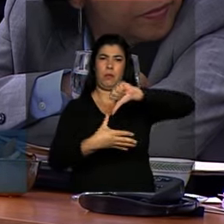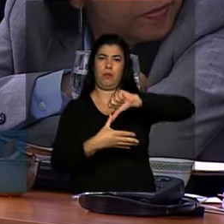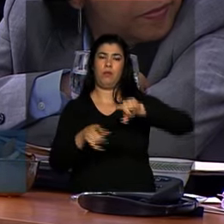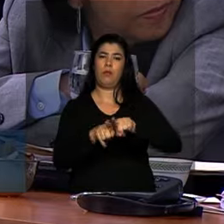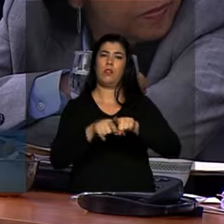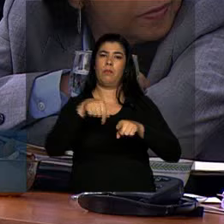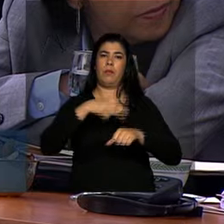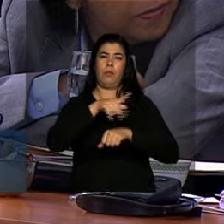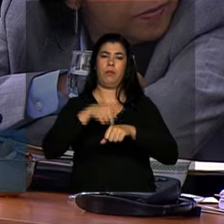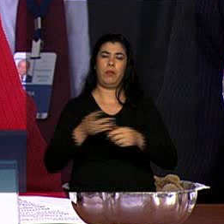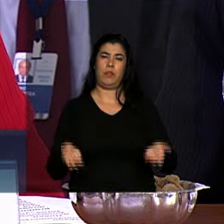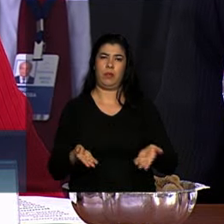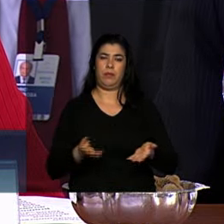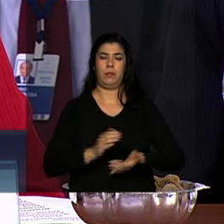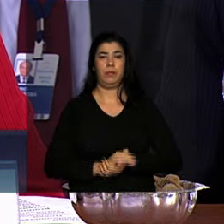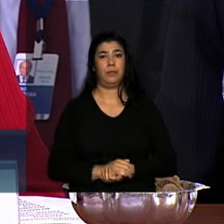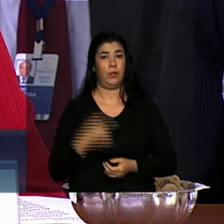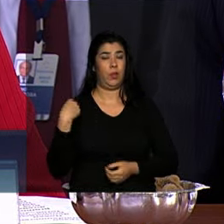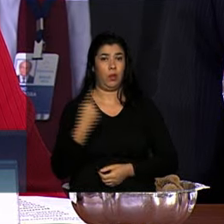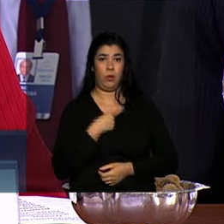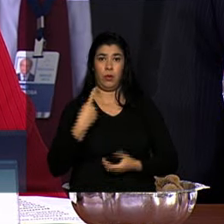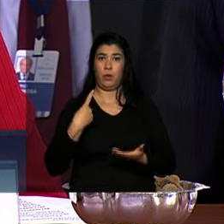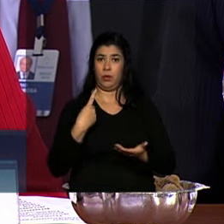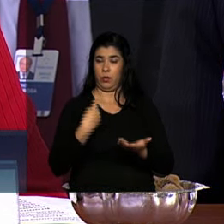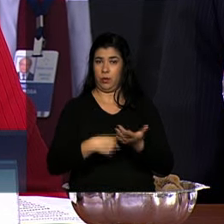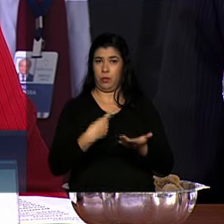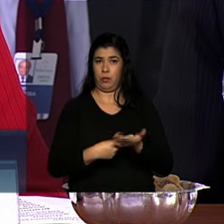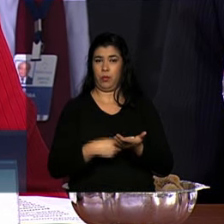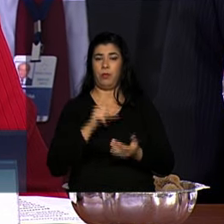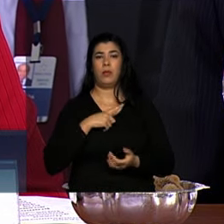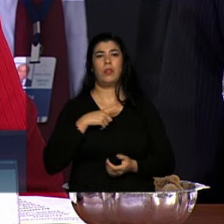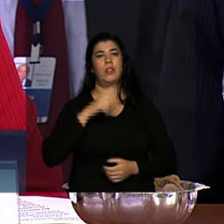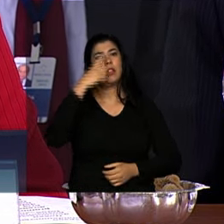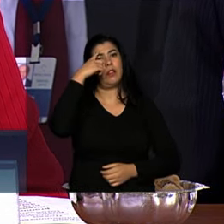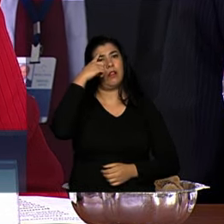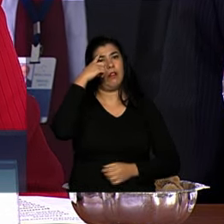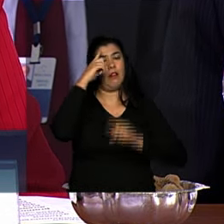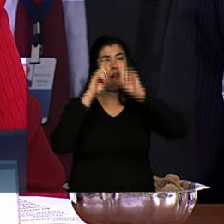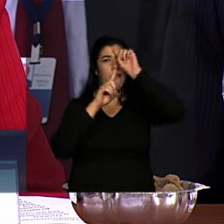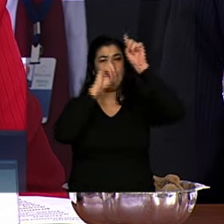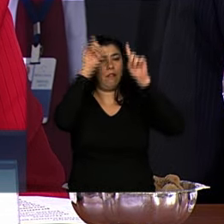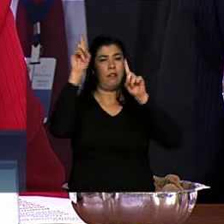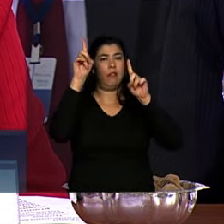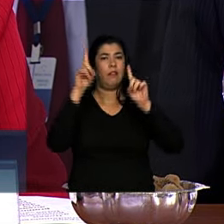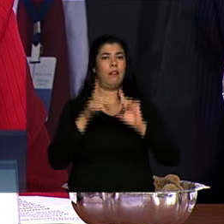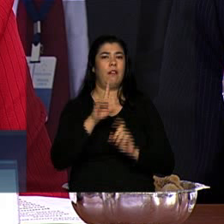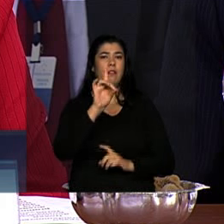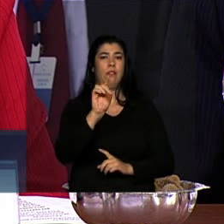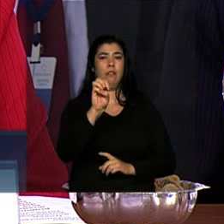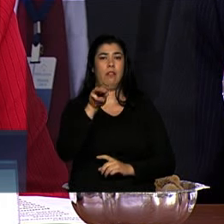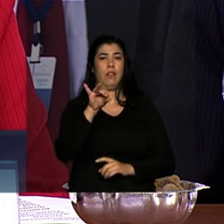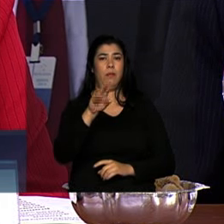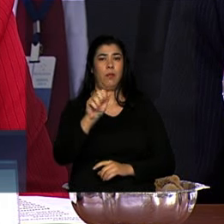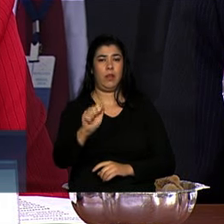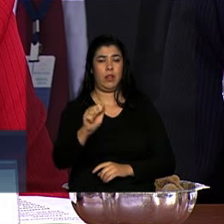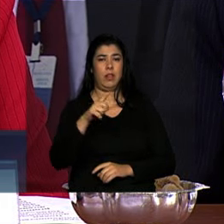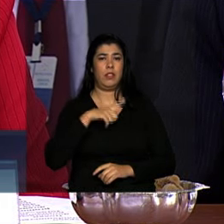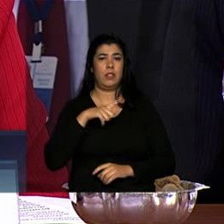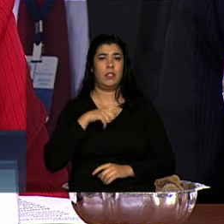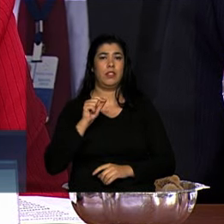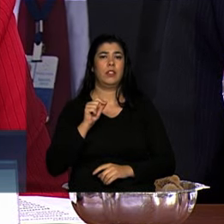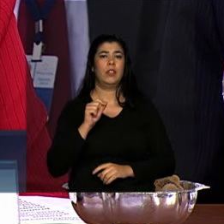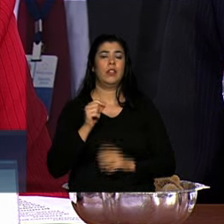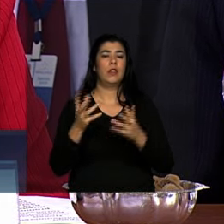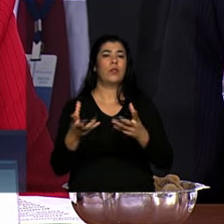Nosso compromisso com a democracia reflete também no posicionamento que assumimos nos